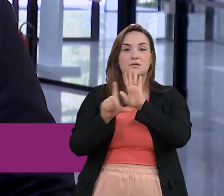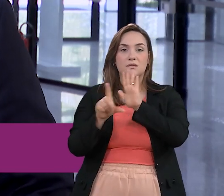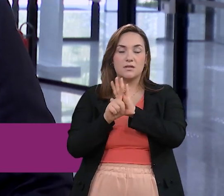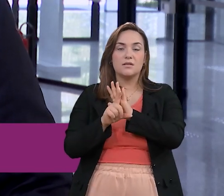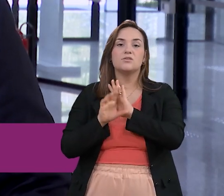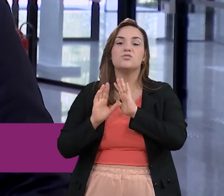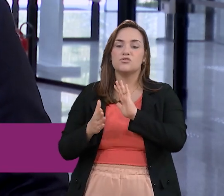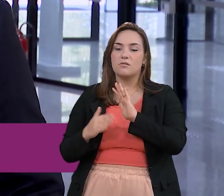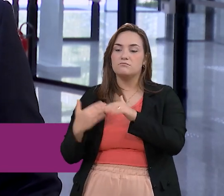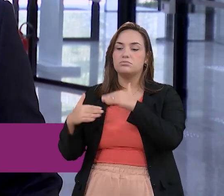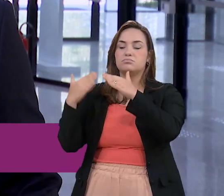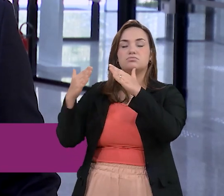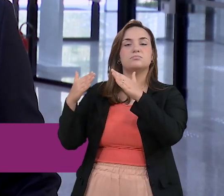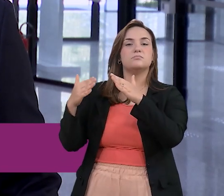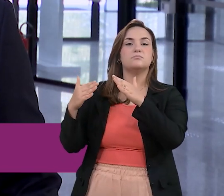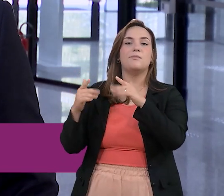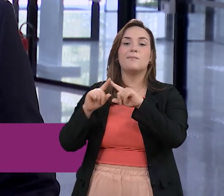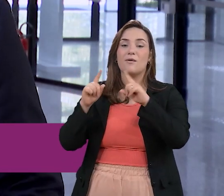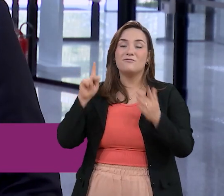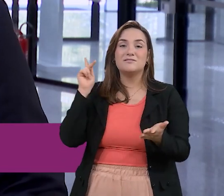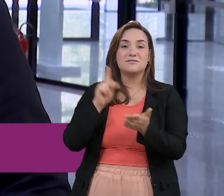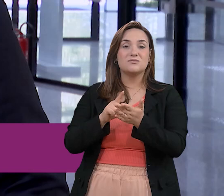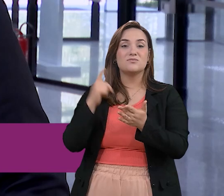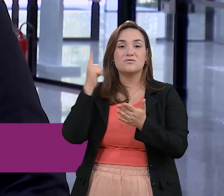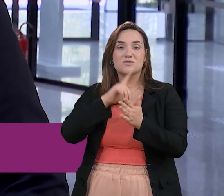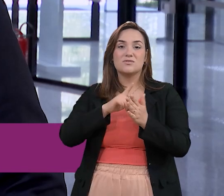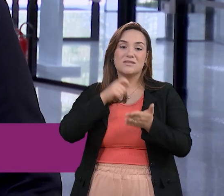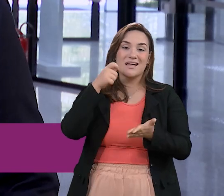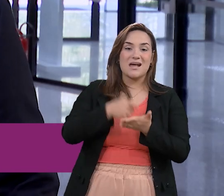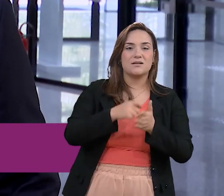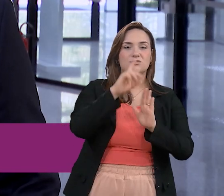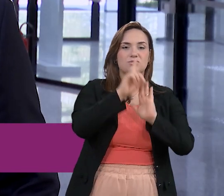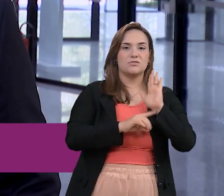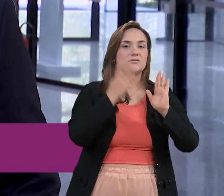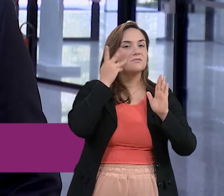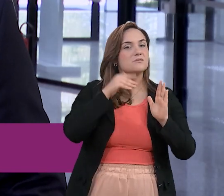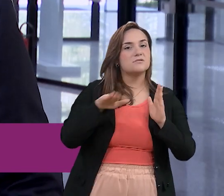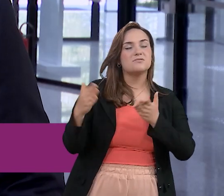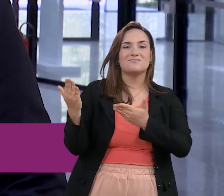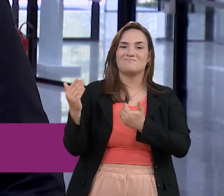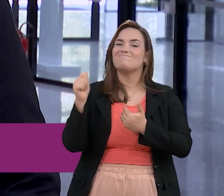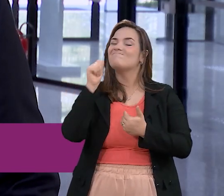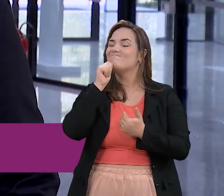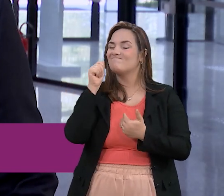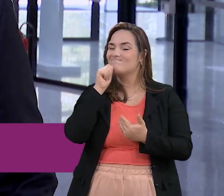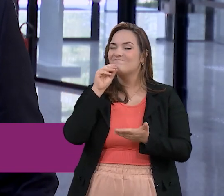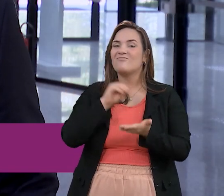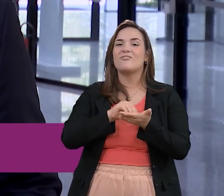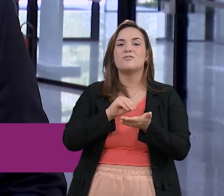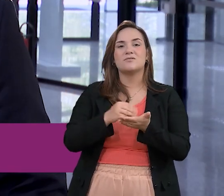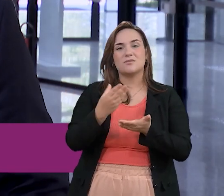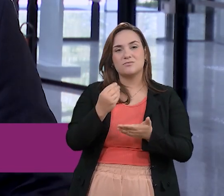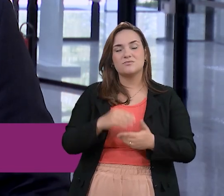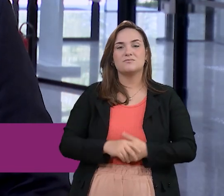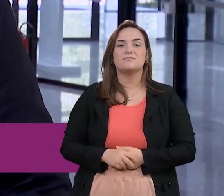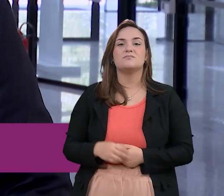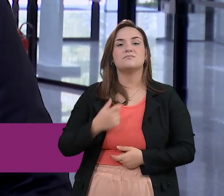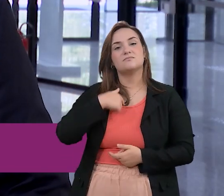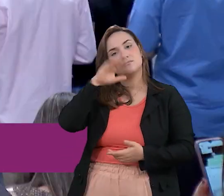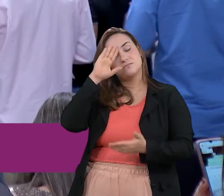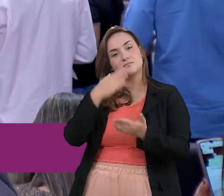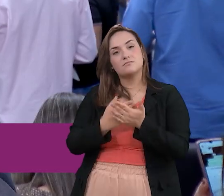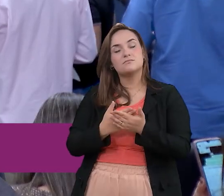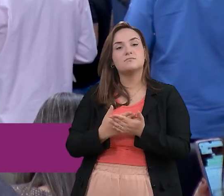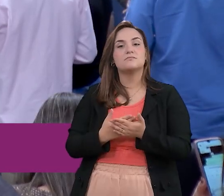legislação brasileira seja avançada no papel a implementação efetiva dos direitos das crianças e adolescentes órfãos ainda é Um